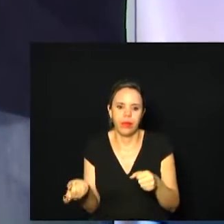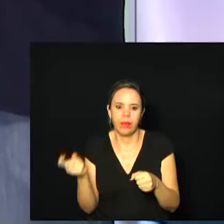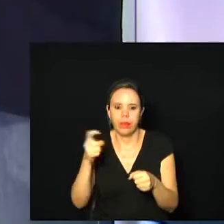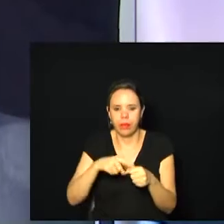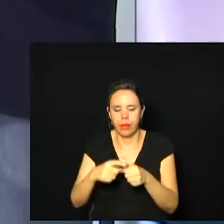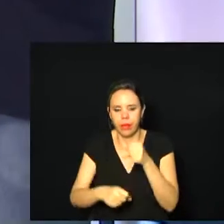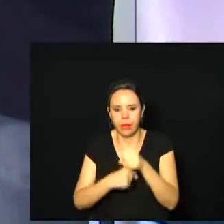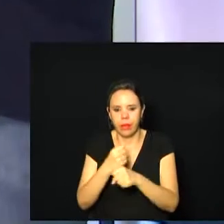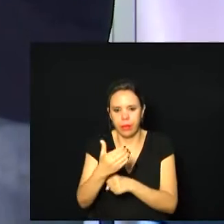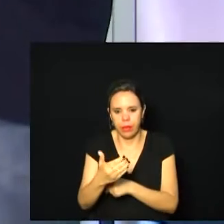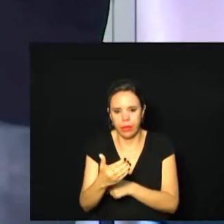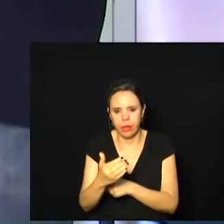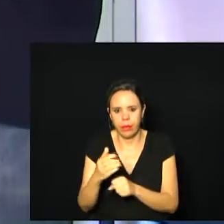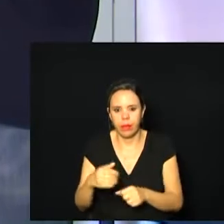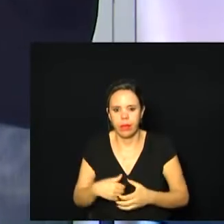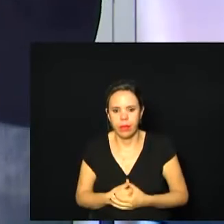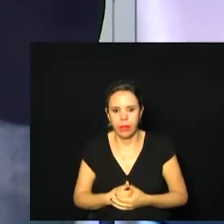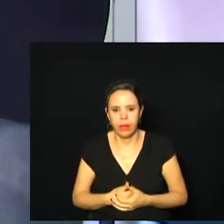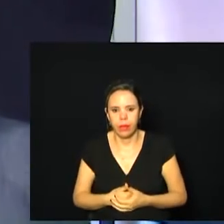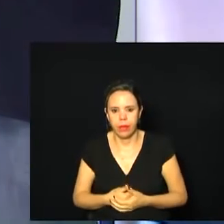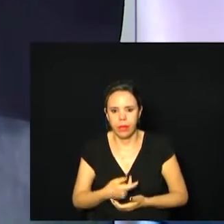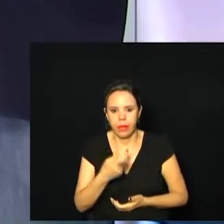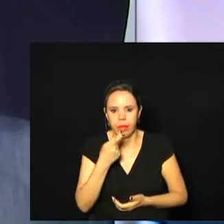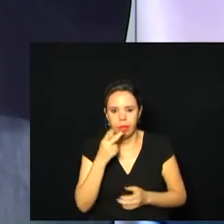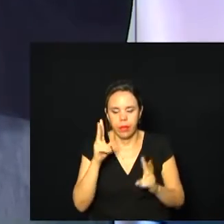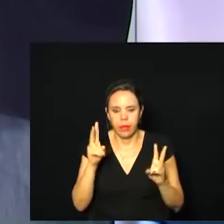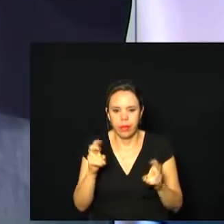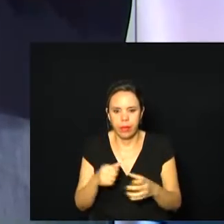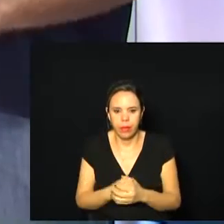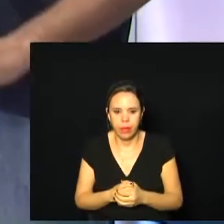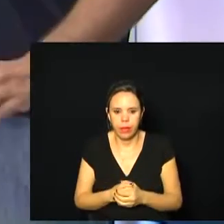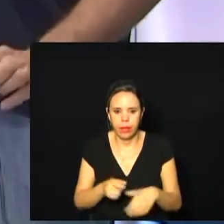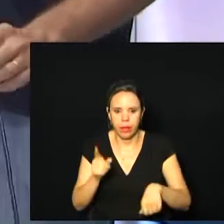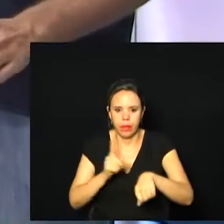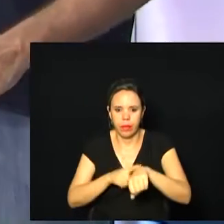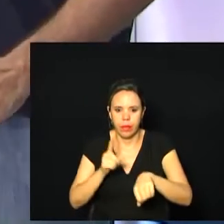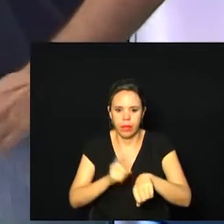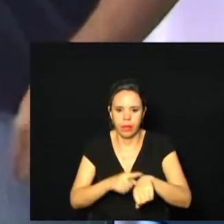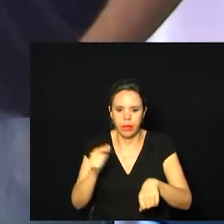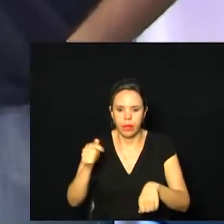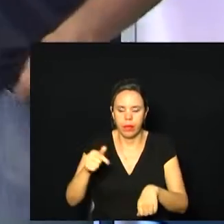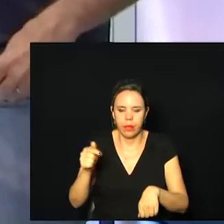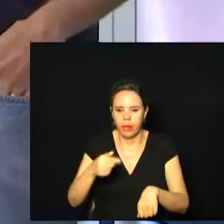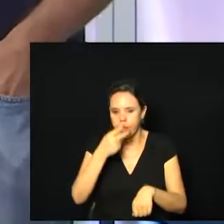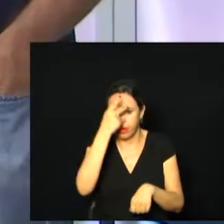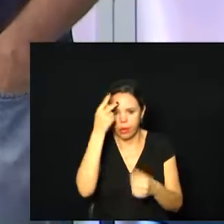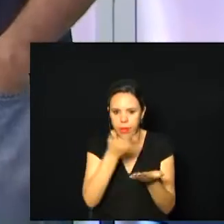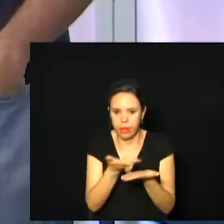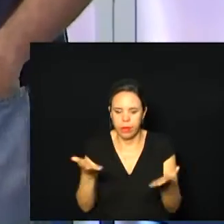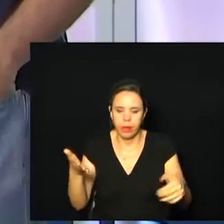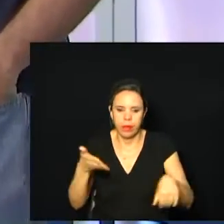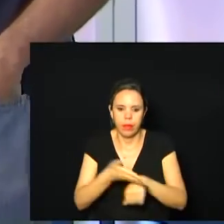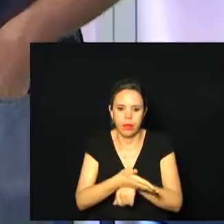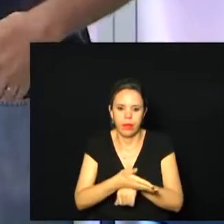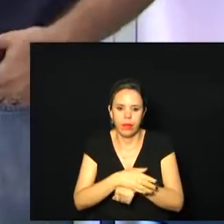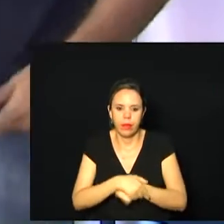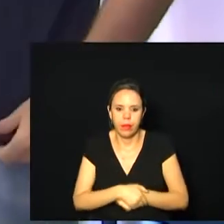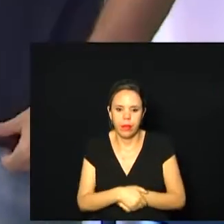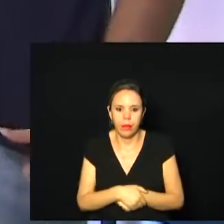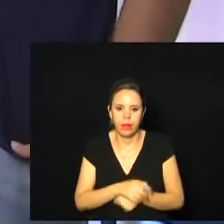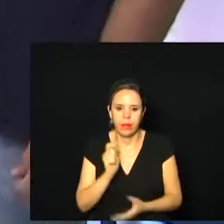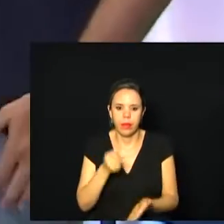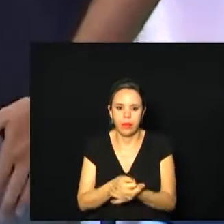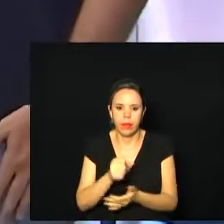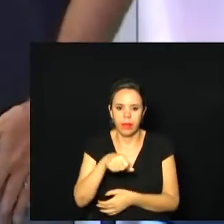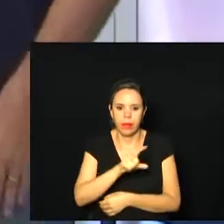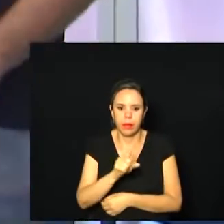o ano que vem com toda a força. Bom, fale um pouquinho sobre os horários aqui para a galera vir visitar, se paga, se